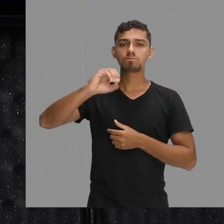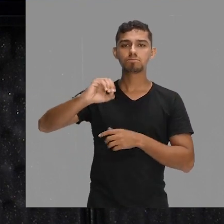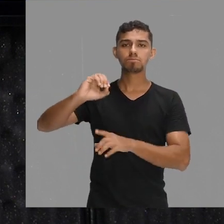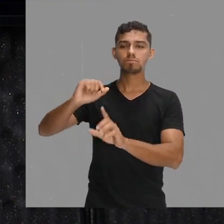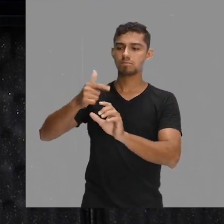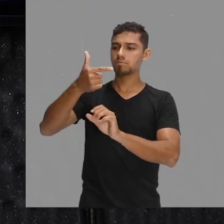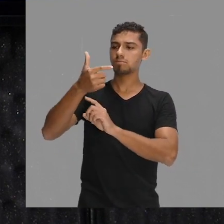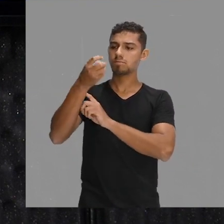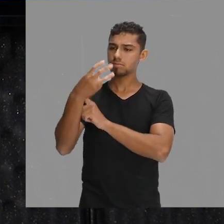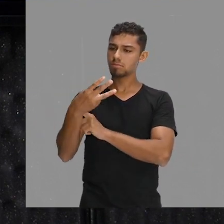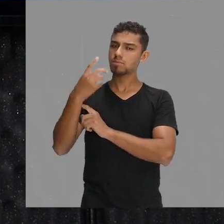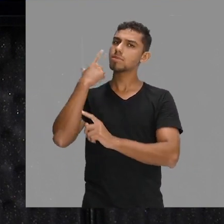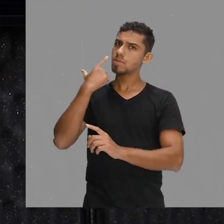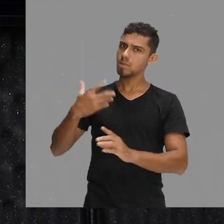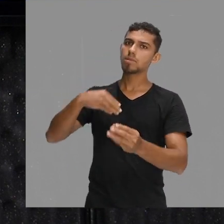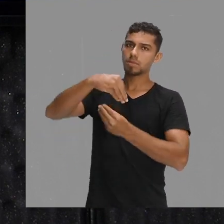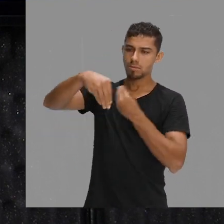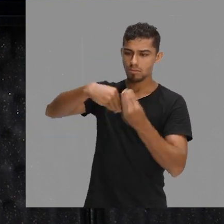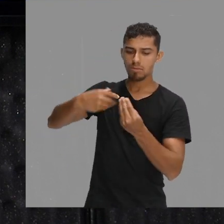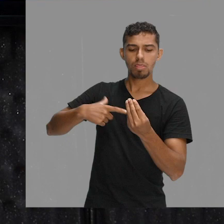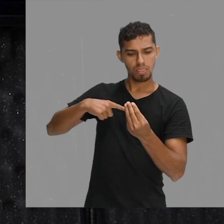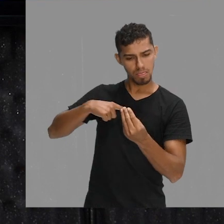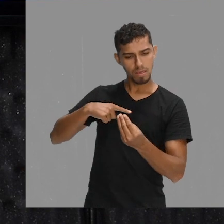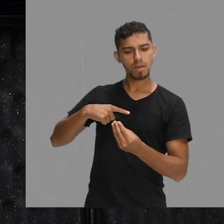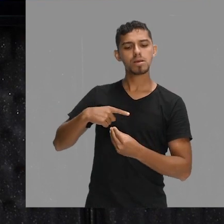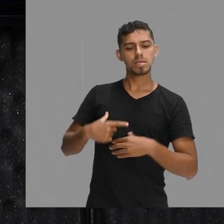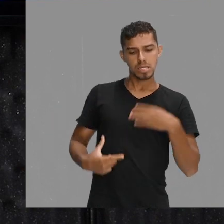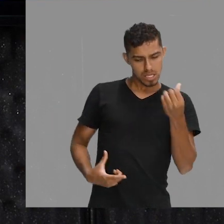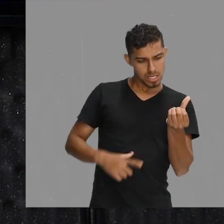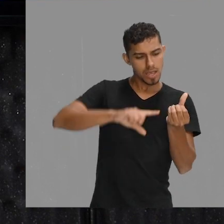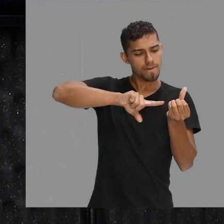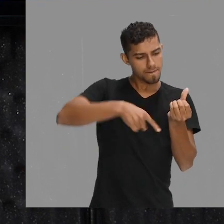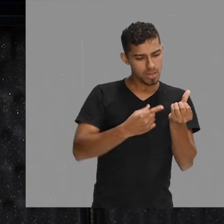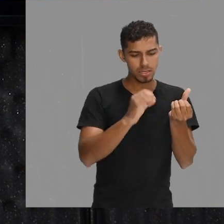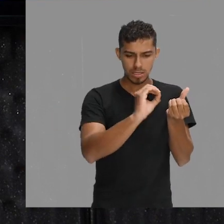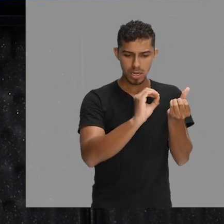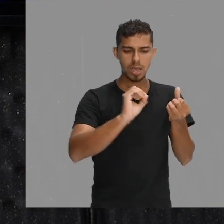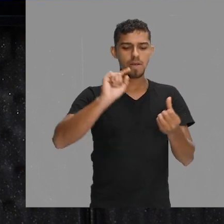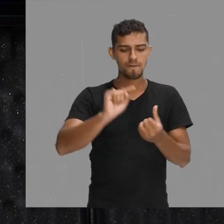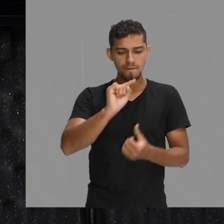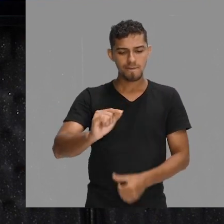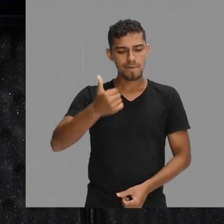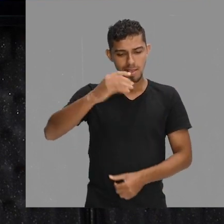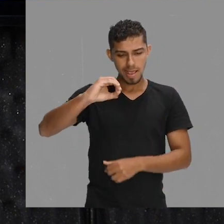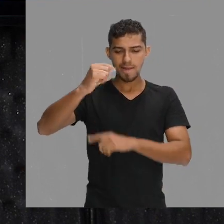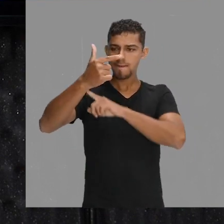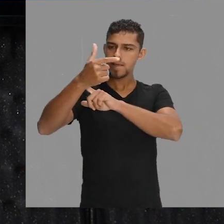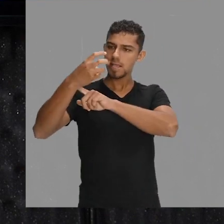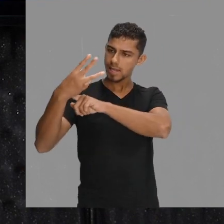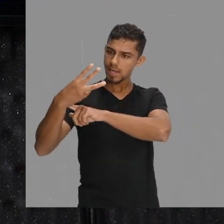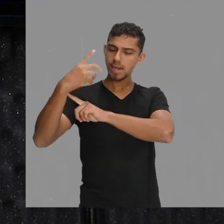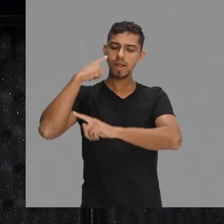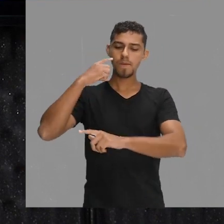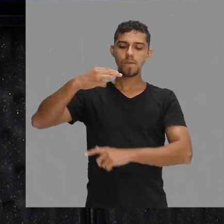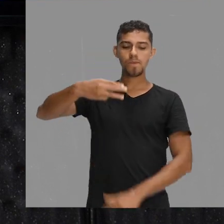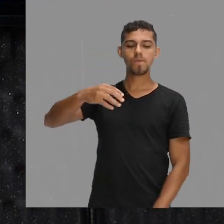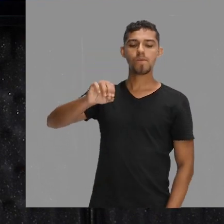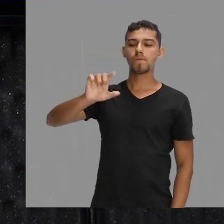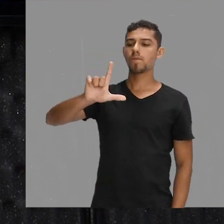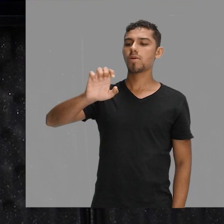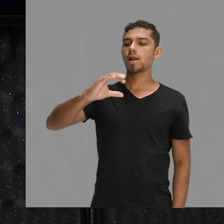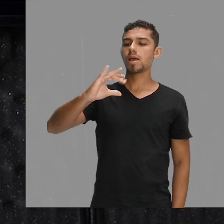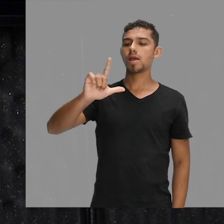solução, eu vou ter 6 vezes 10 elevado a 23 moléculas de glicose. Agora, preste